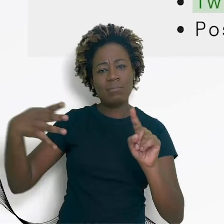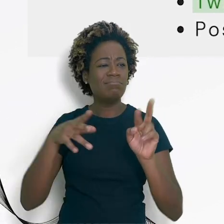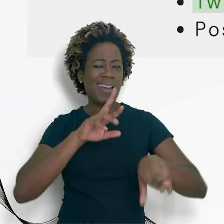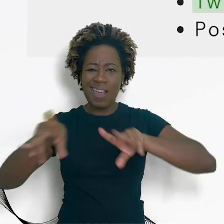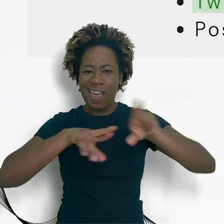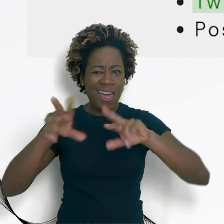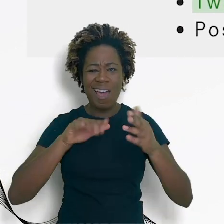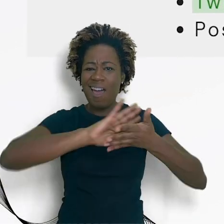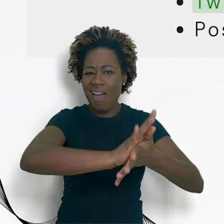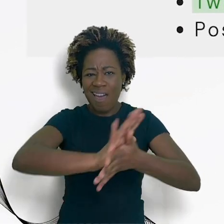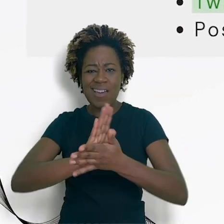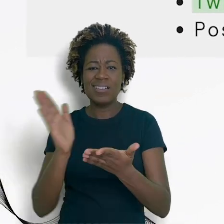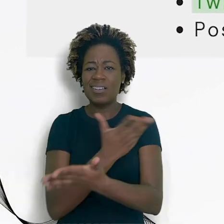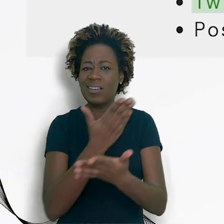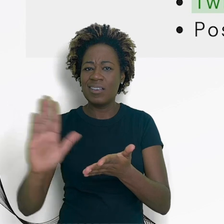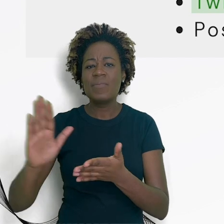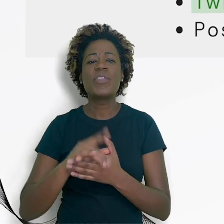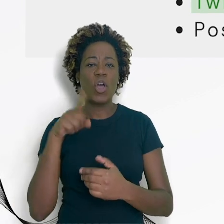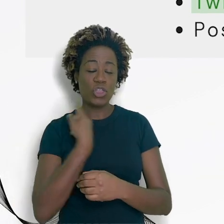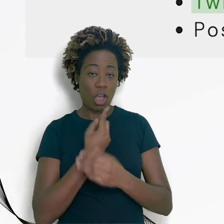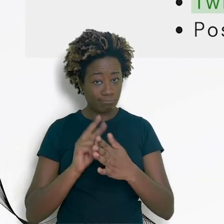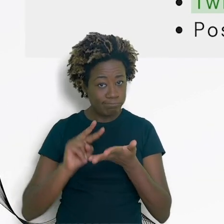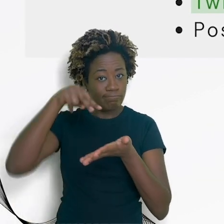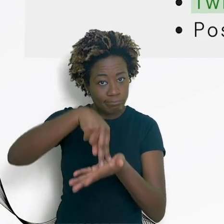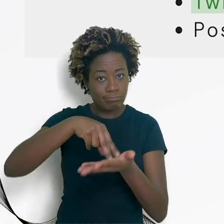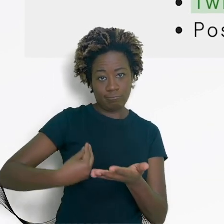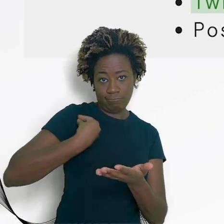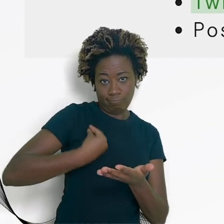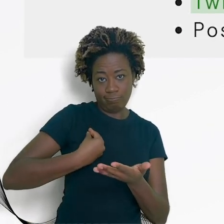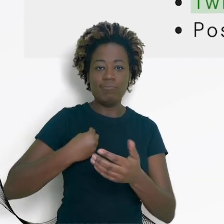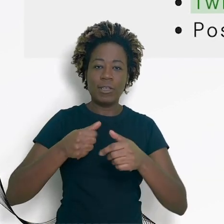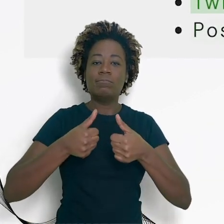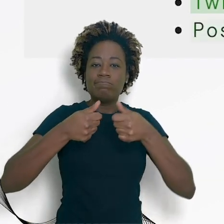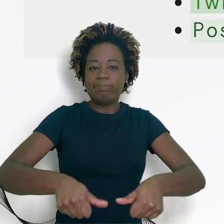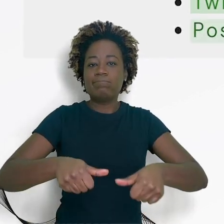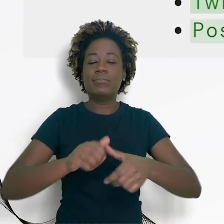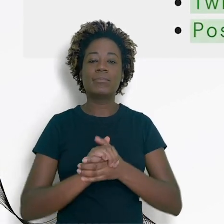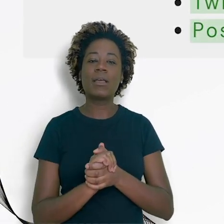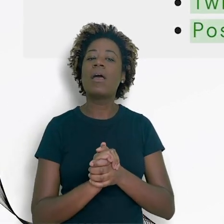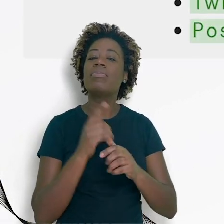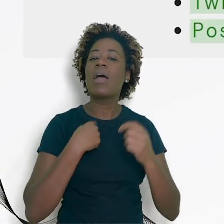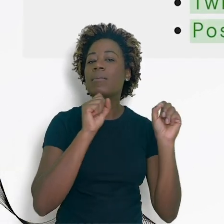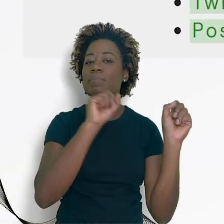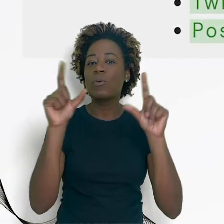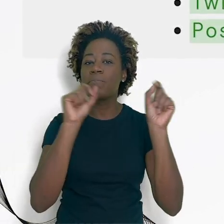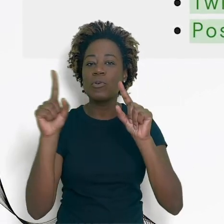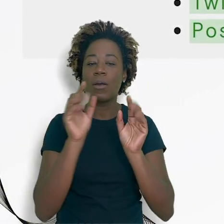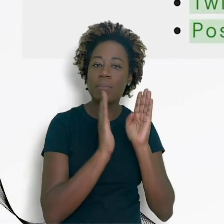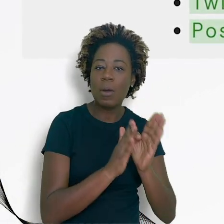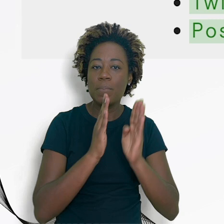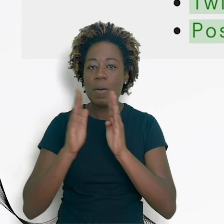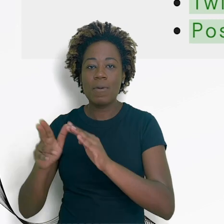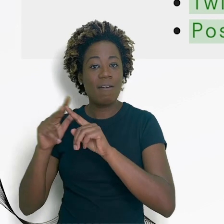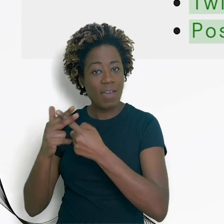dissidentes. Então, quanto mais a gente existir, mais a gente vai resistir também. Faça postagens programadas, utilize das ferramentas